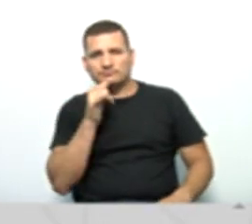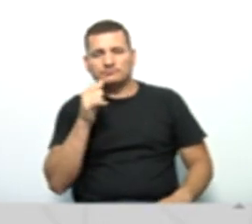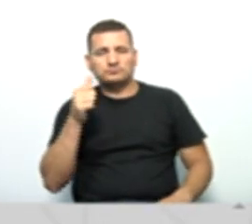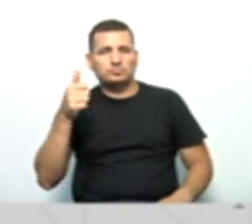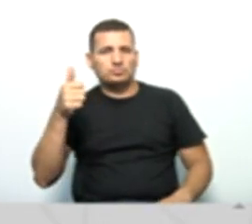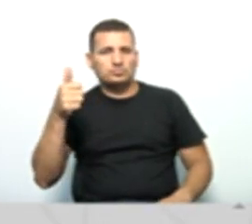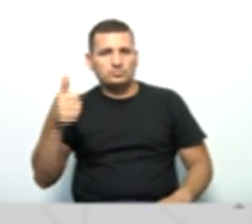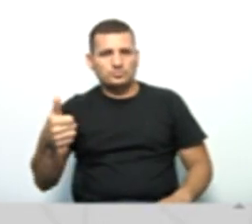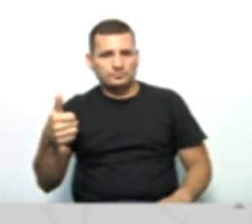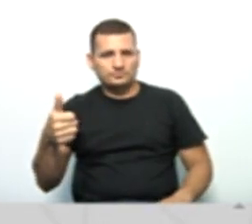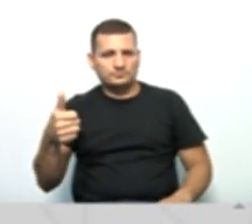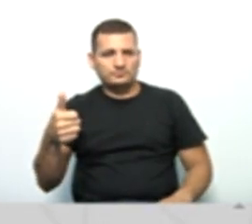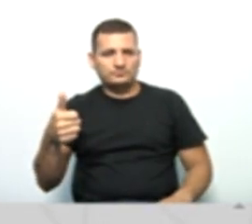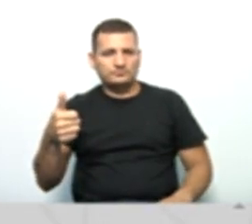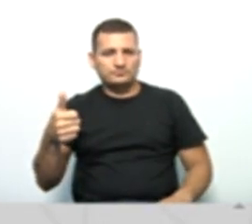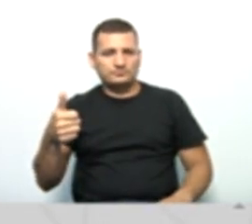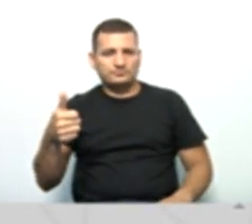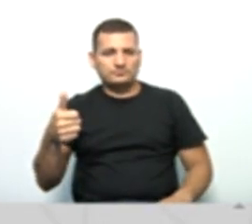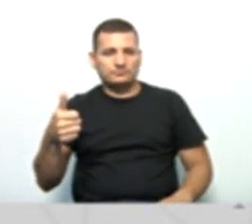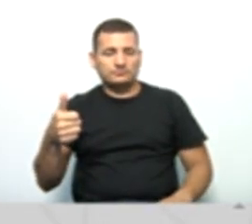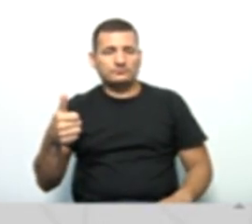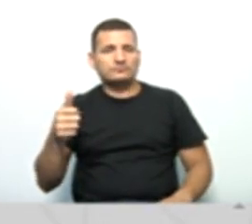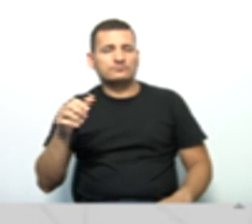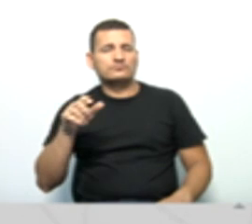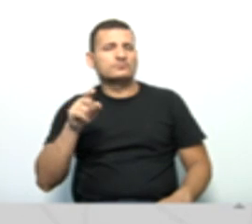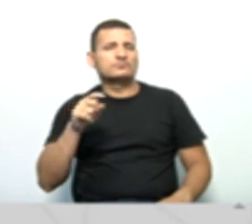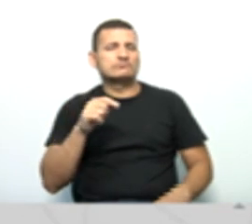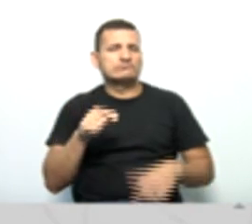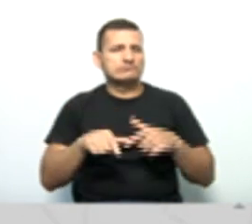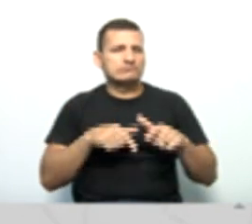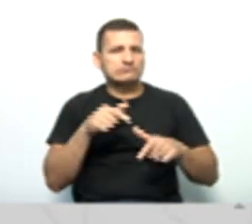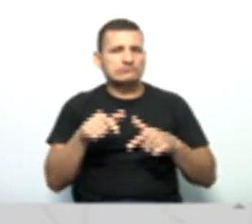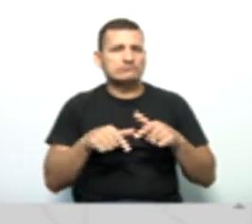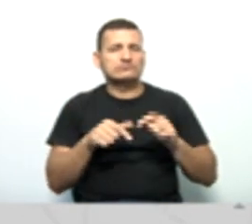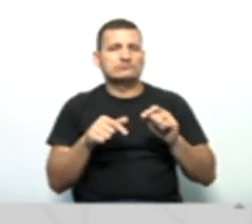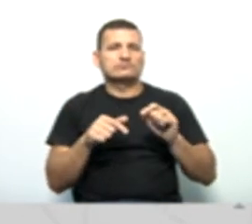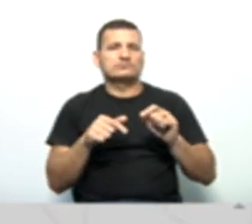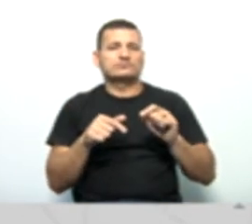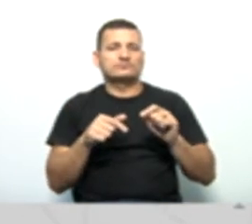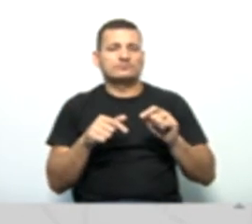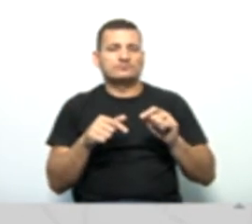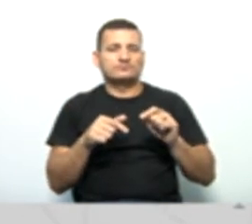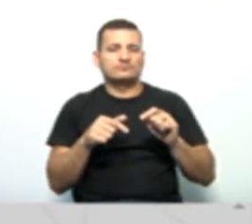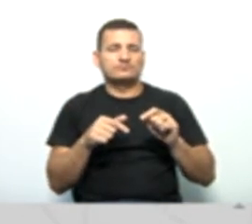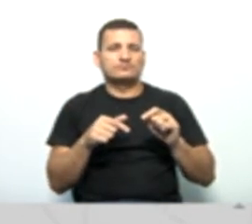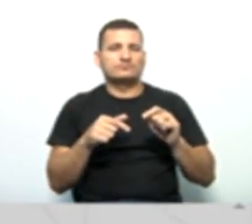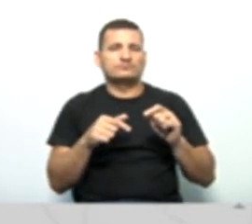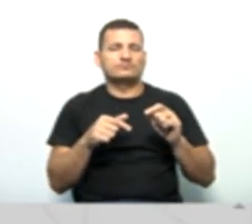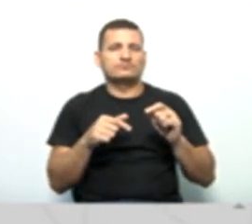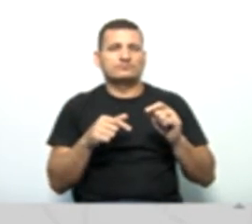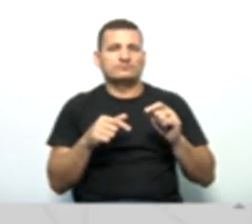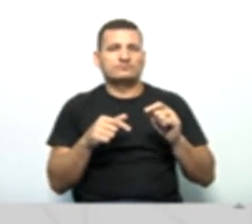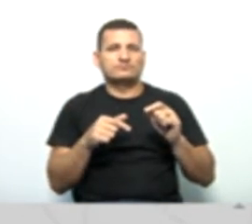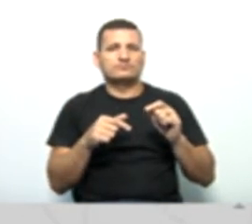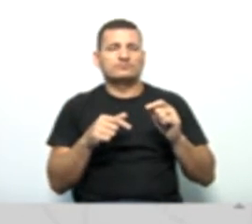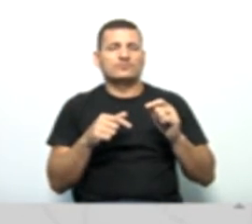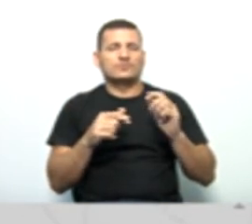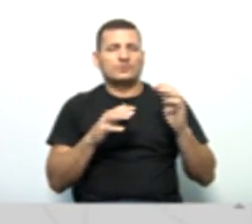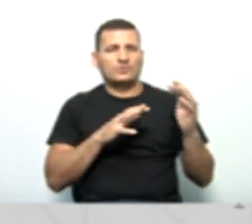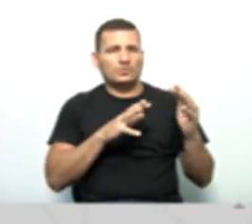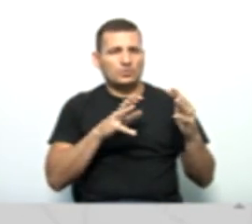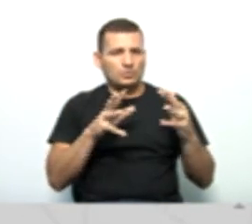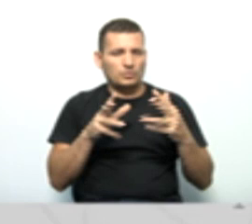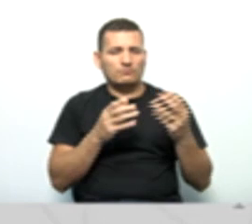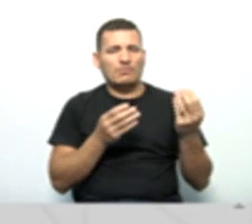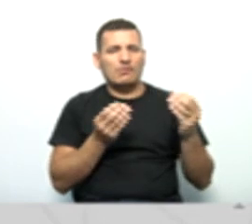Isso. Aí, para você no teu trabalho de ficar alocando todos eles, aliás, realocando todos